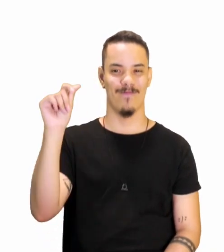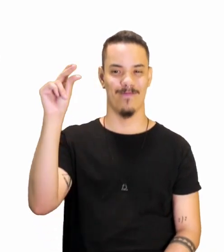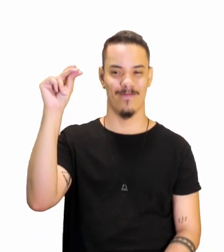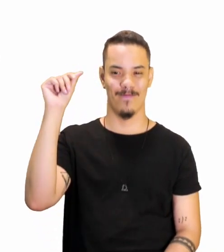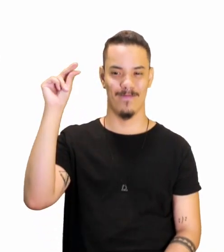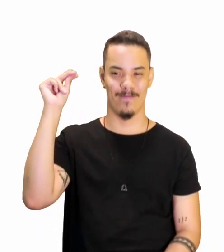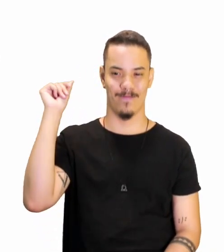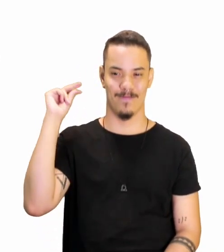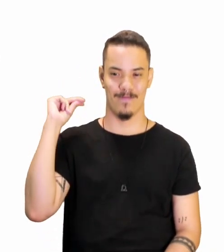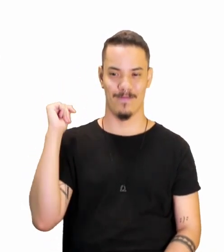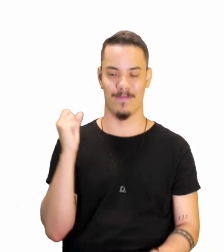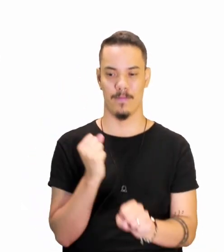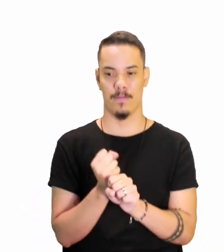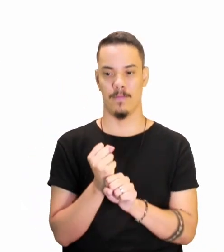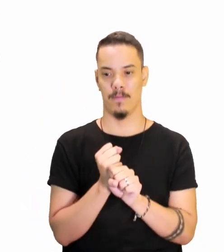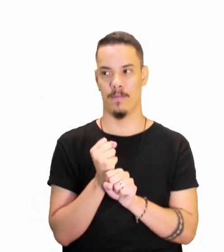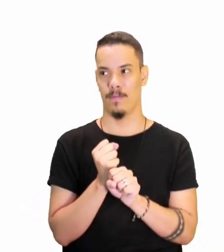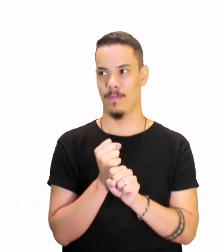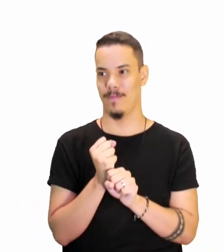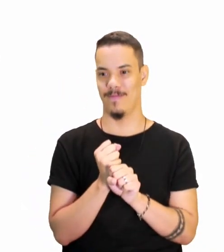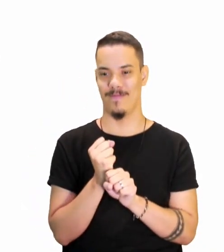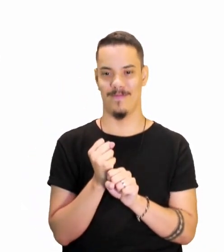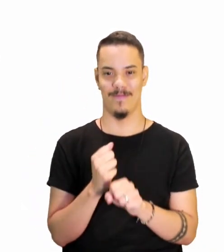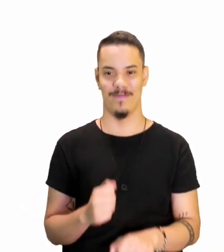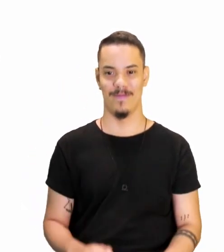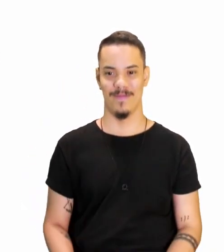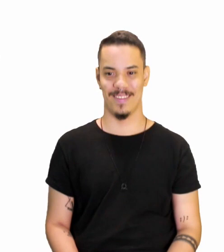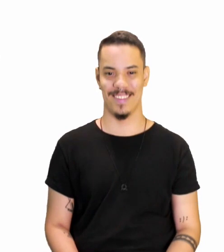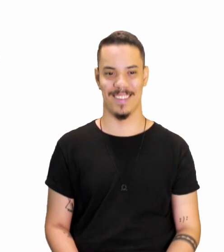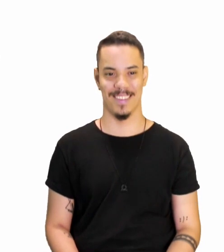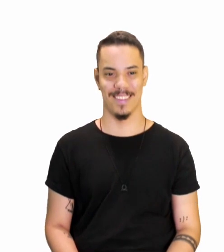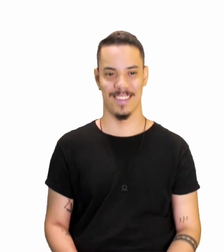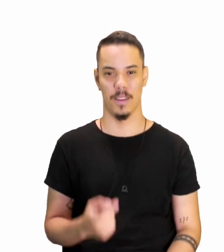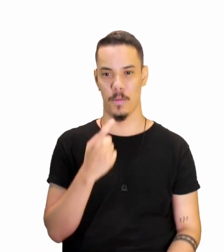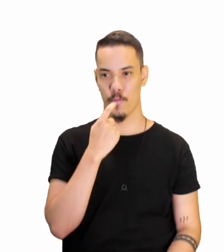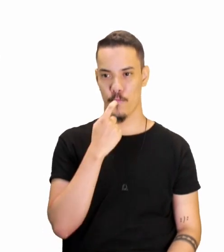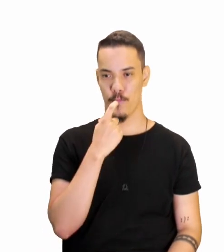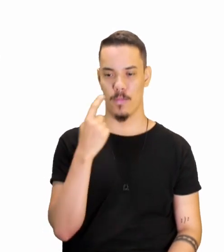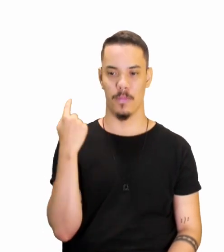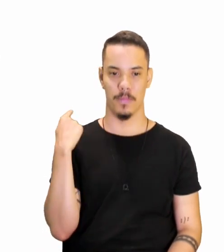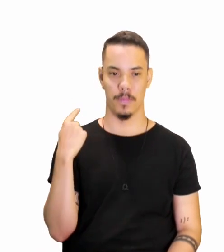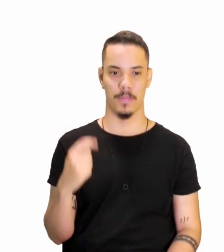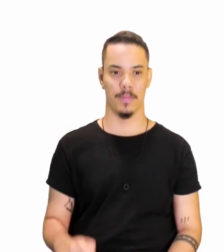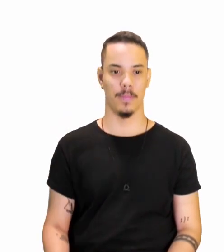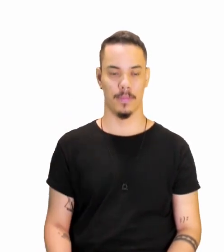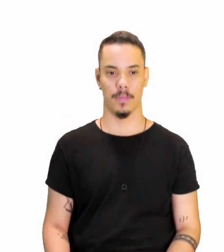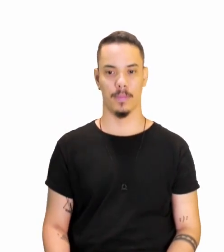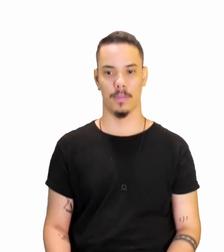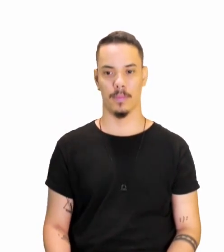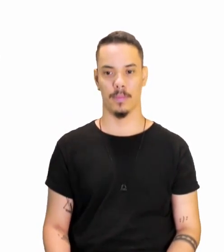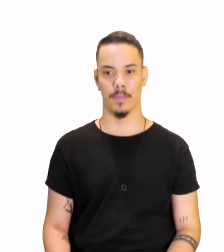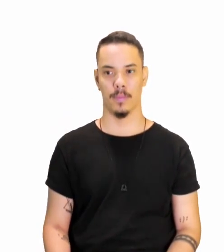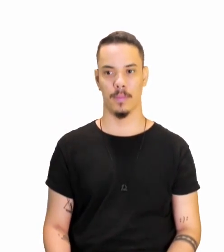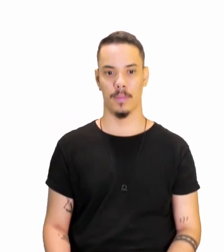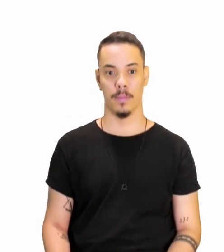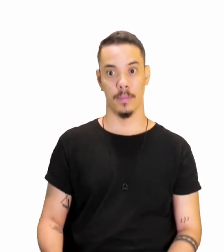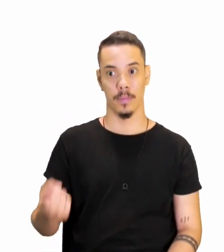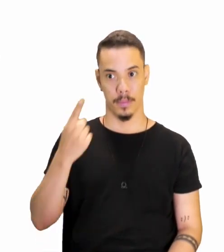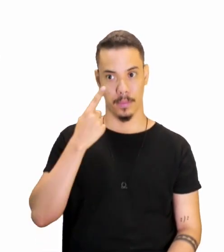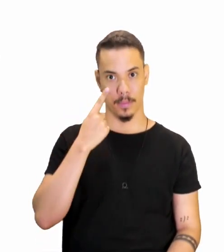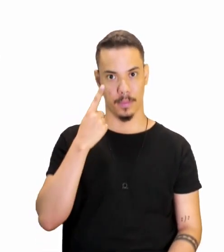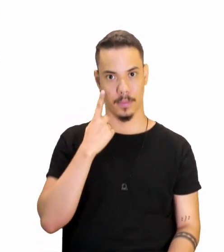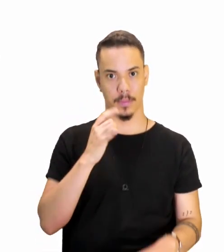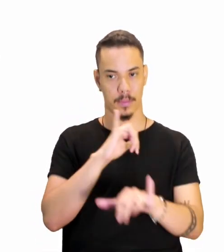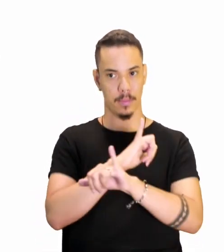1832, tá certo? Ó, um dia desse aí. Agora, olha o